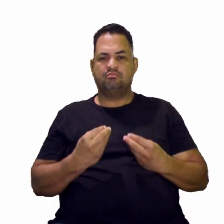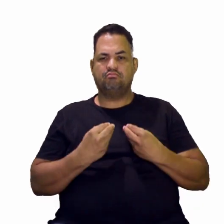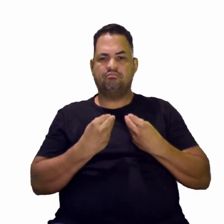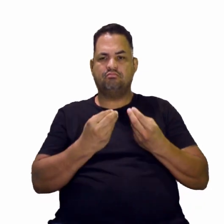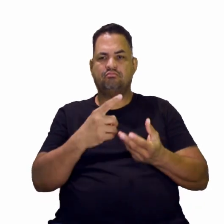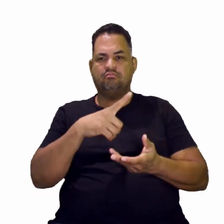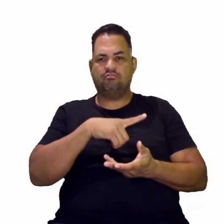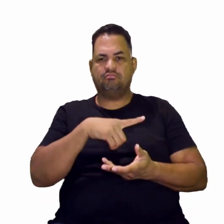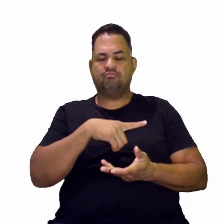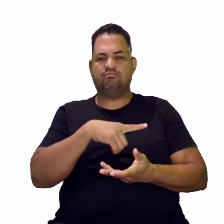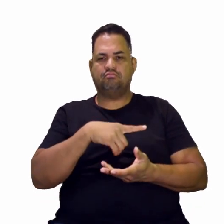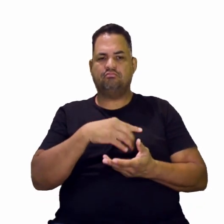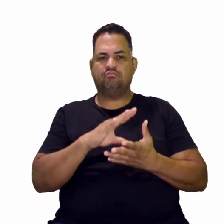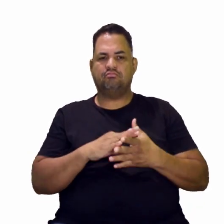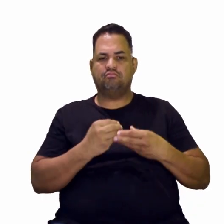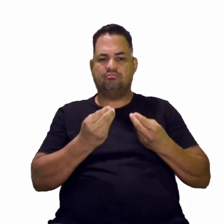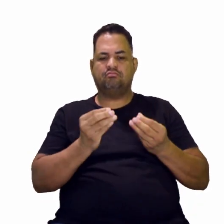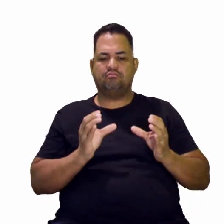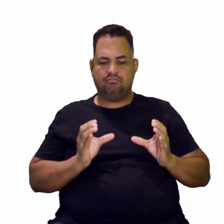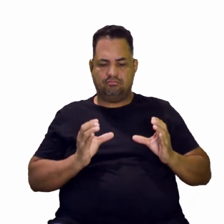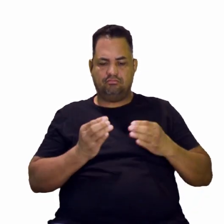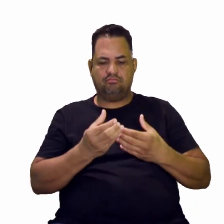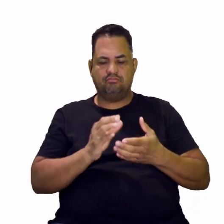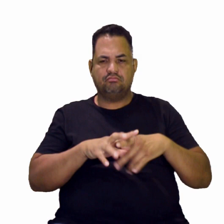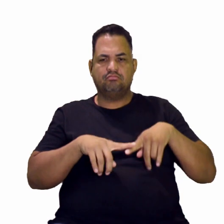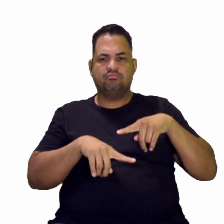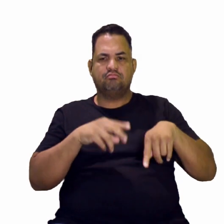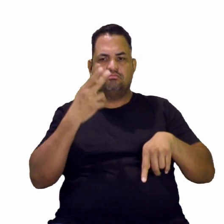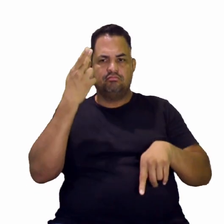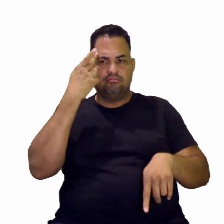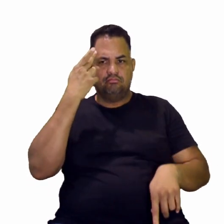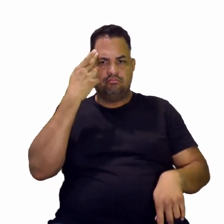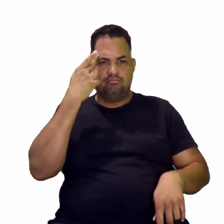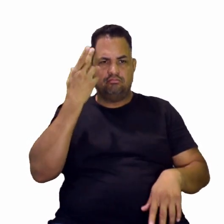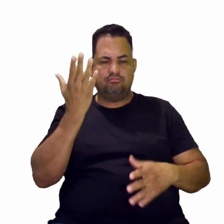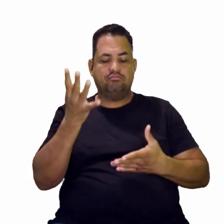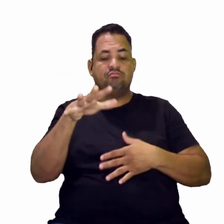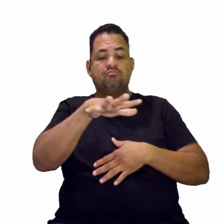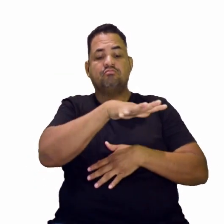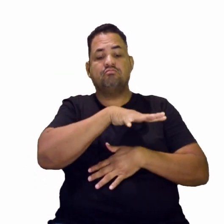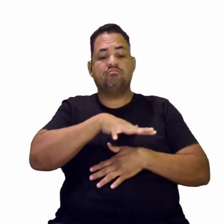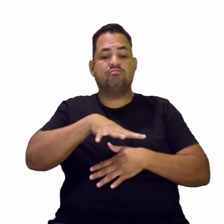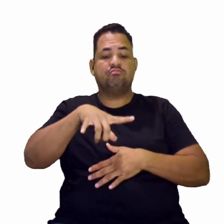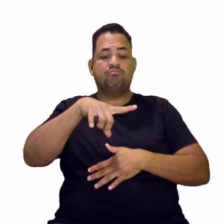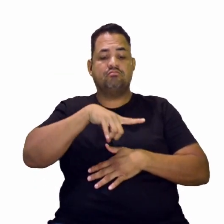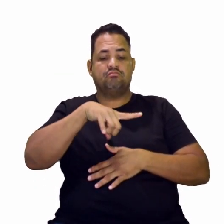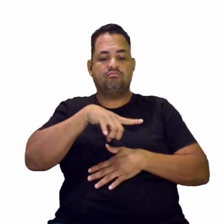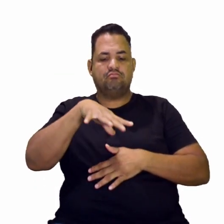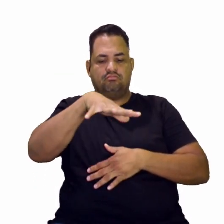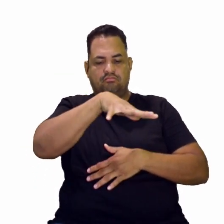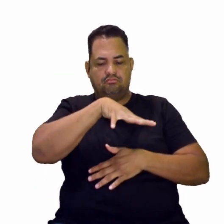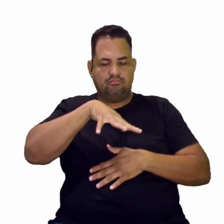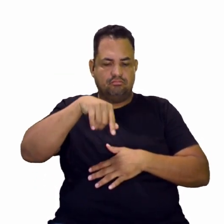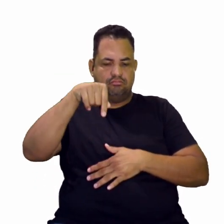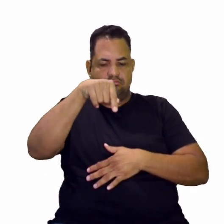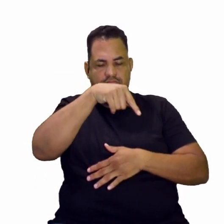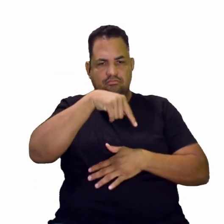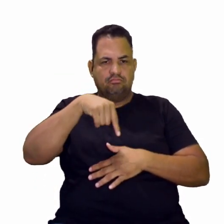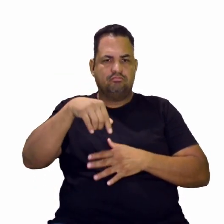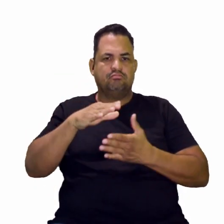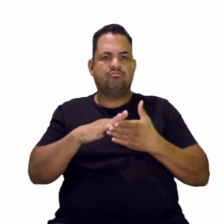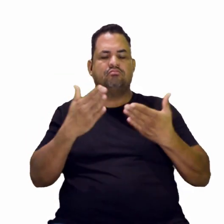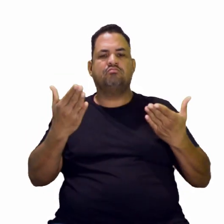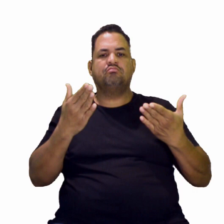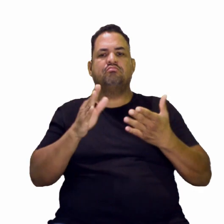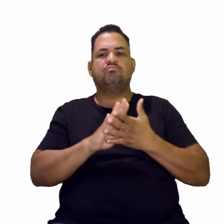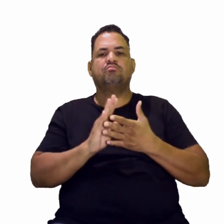de condições, ou seja, o conjunto de recursos naturais que está naquele local, né, que